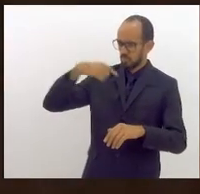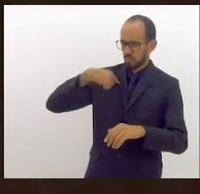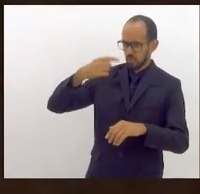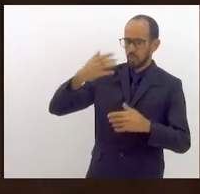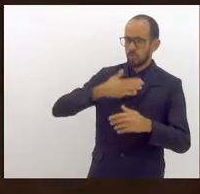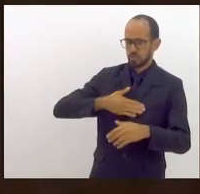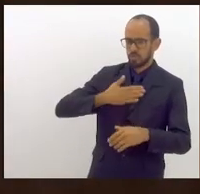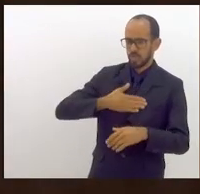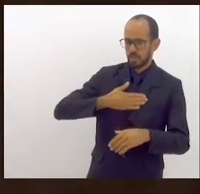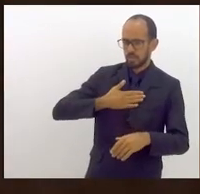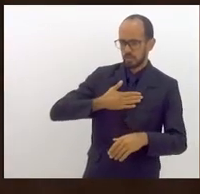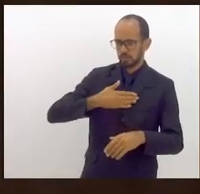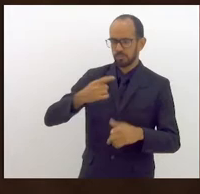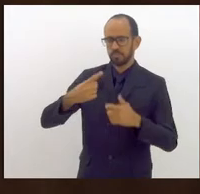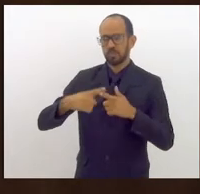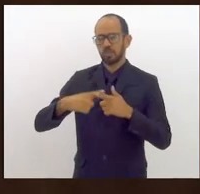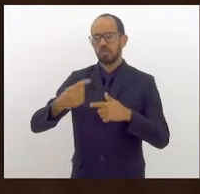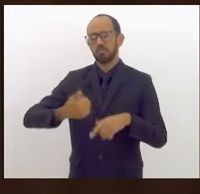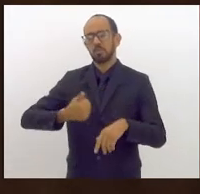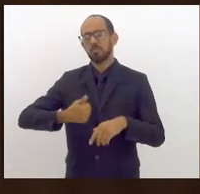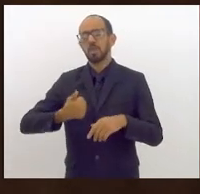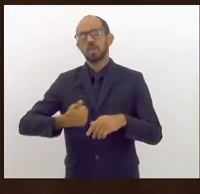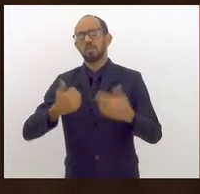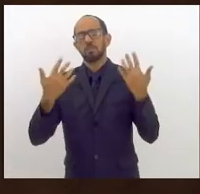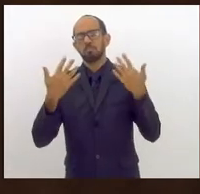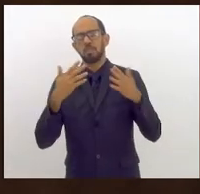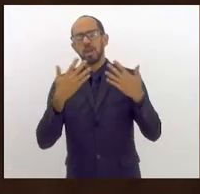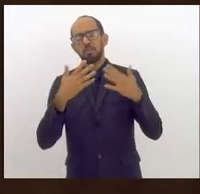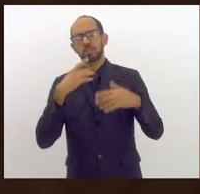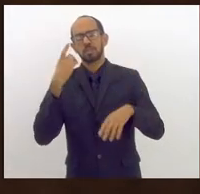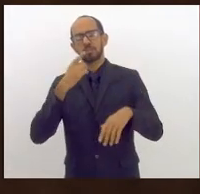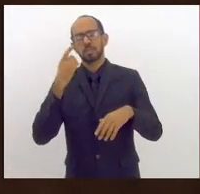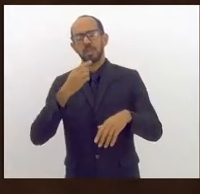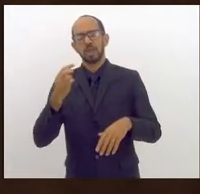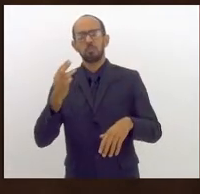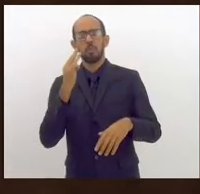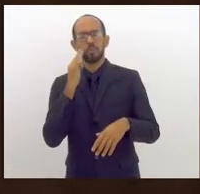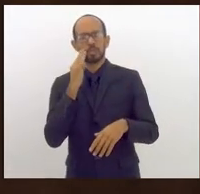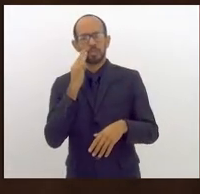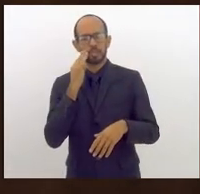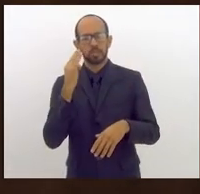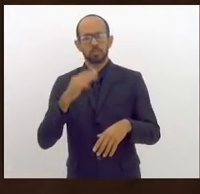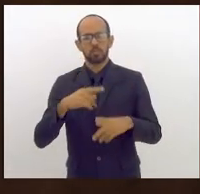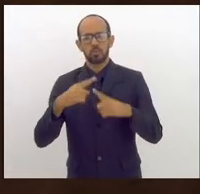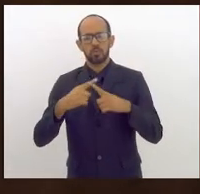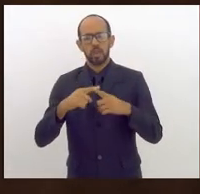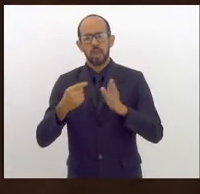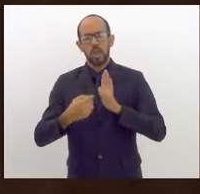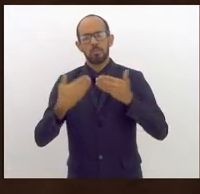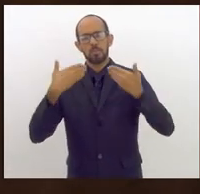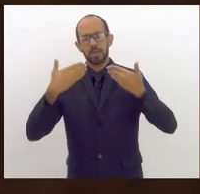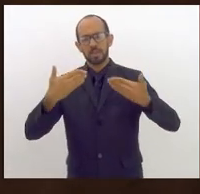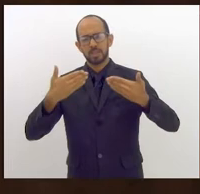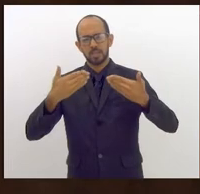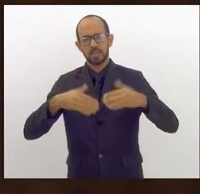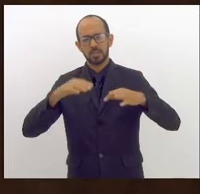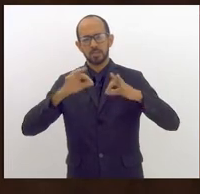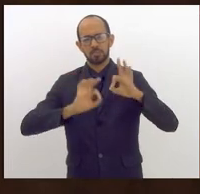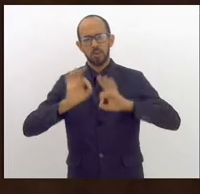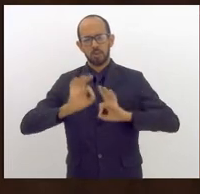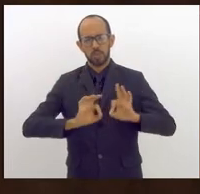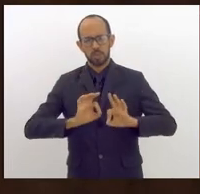aqui e o em primeiro lugar elogiar deputada Mônica Francisco que apresenta esse projeto que